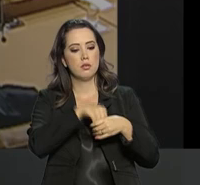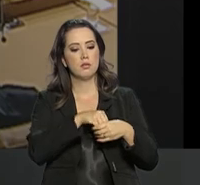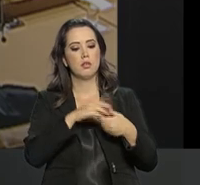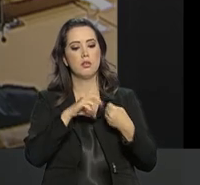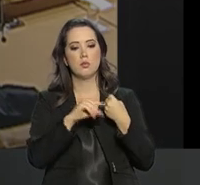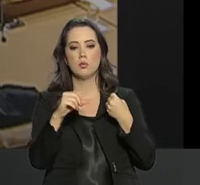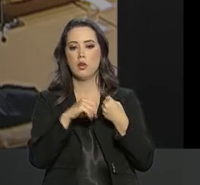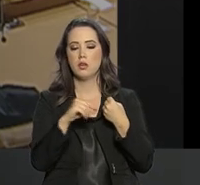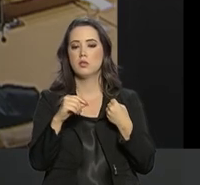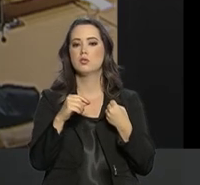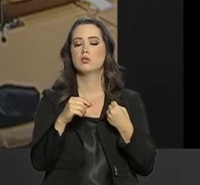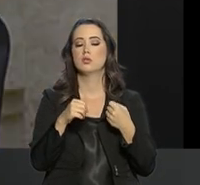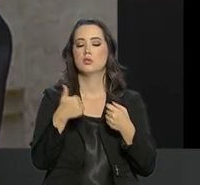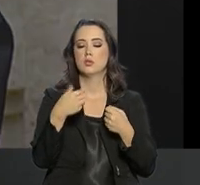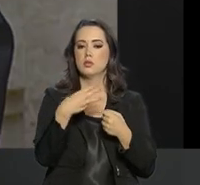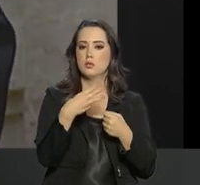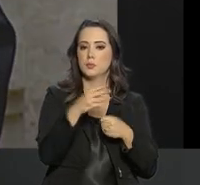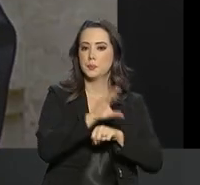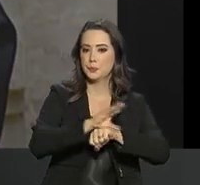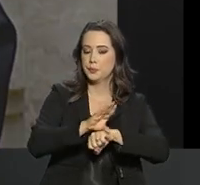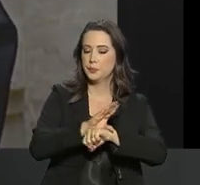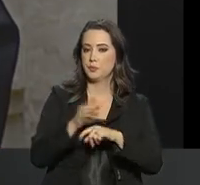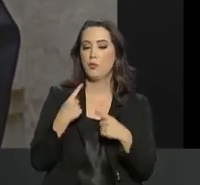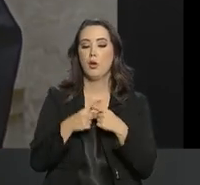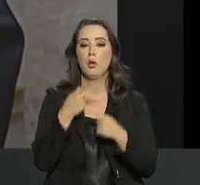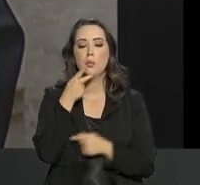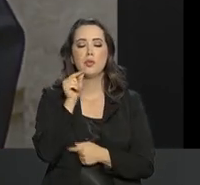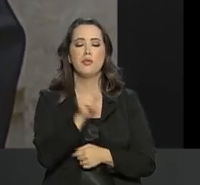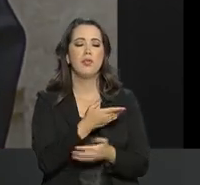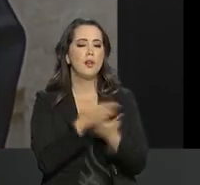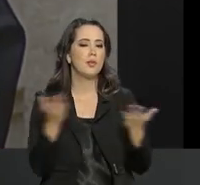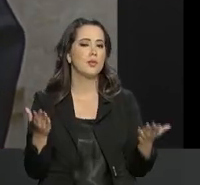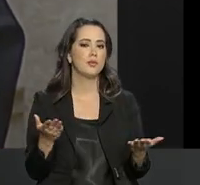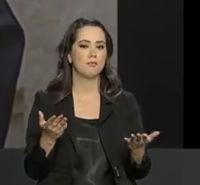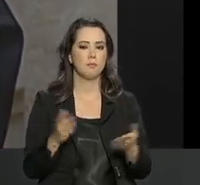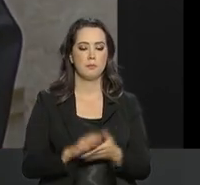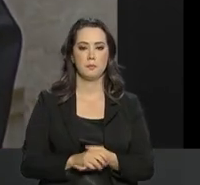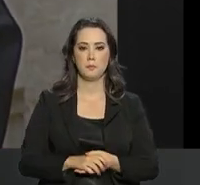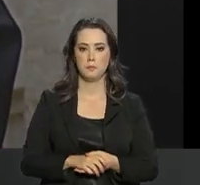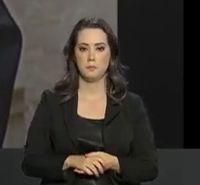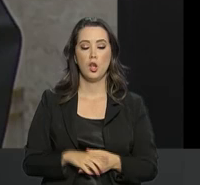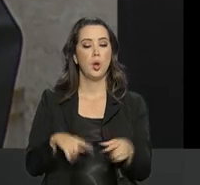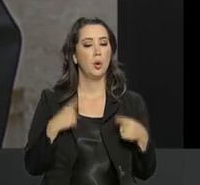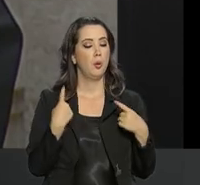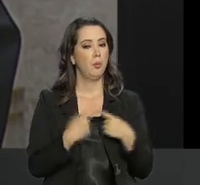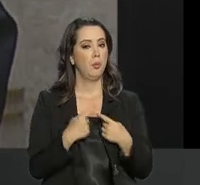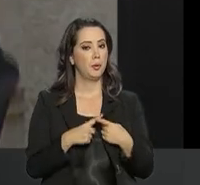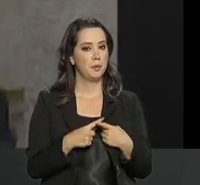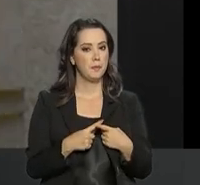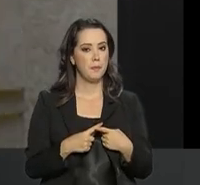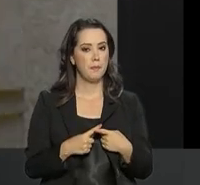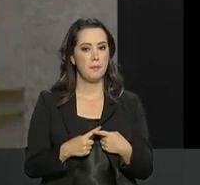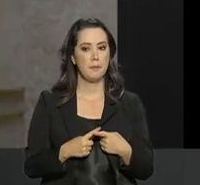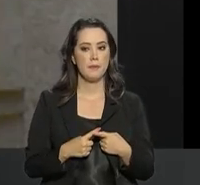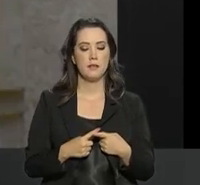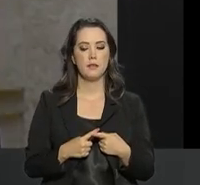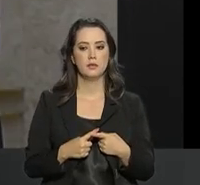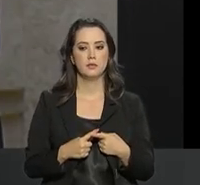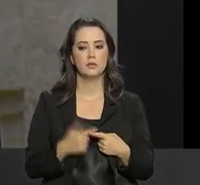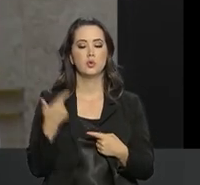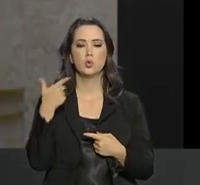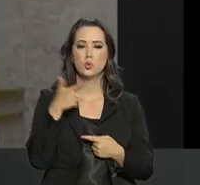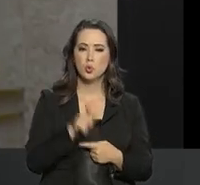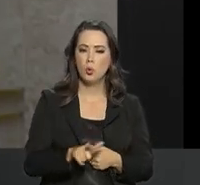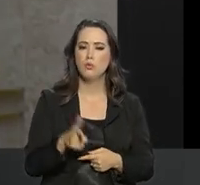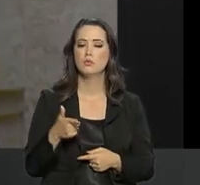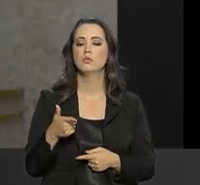texto constitucional. E por que é que eu digo isso, senhoras e senhores ministros e todos? Eu digo porque, repetindo,